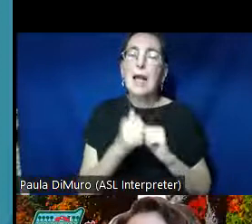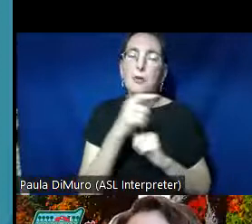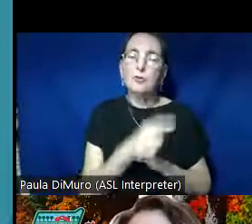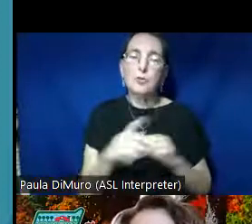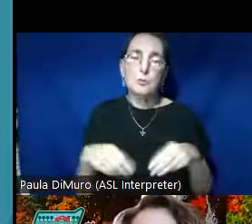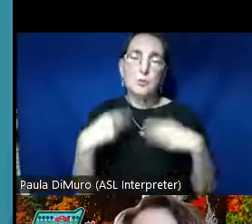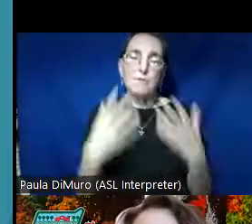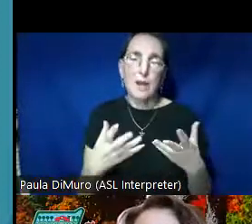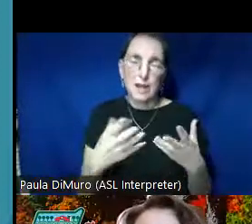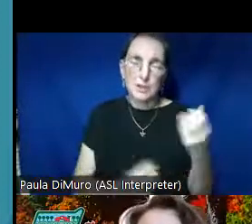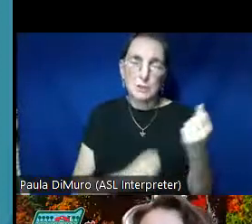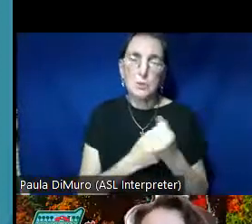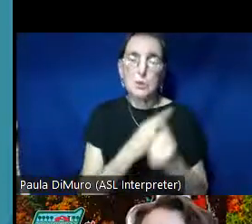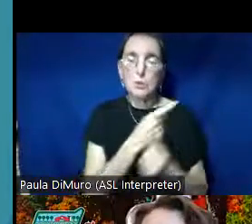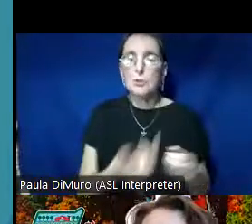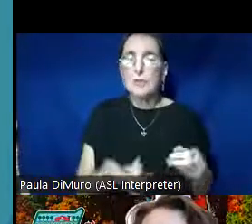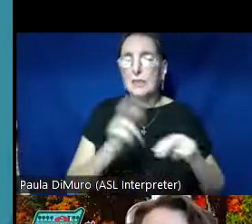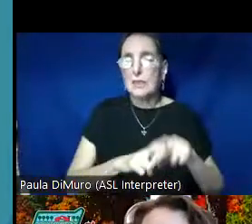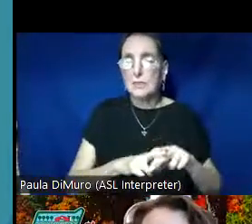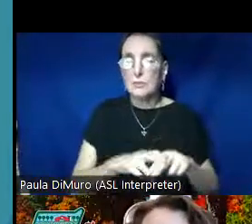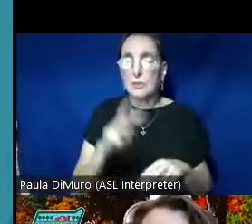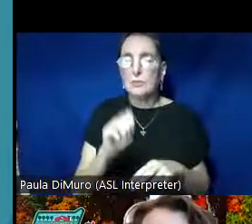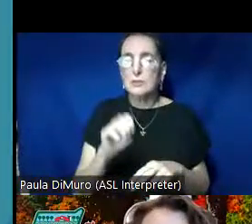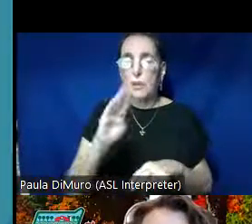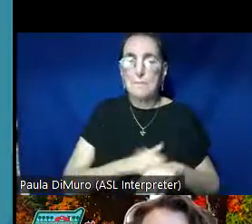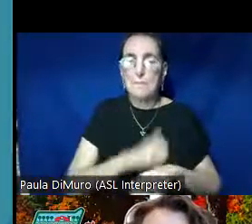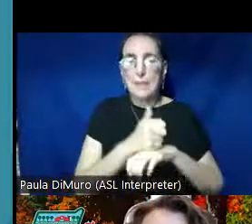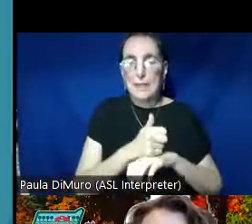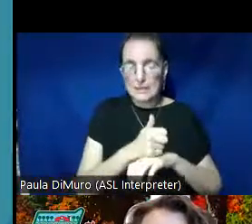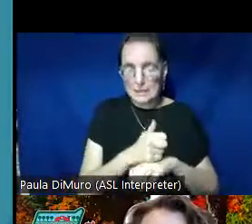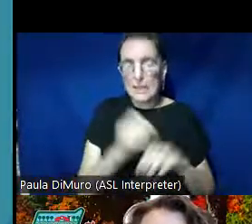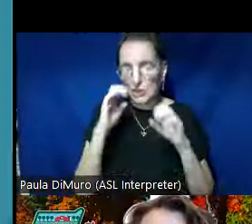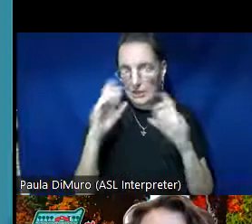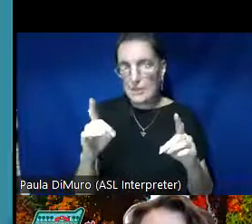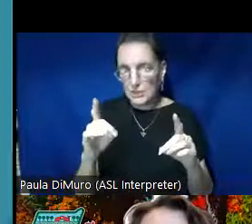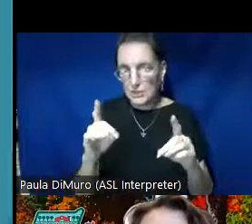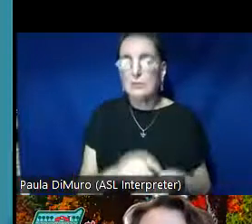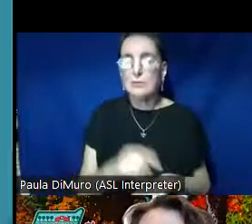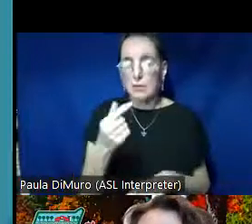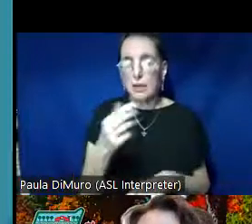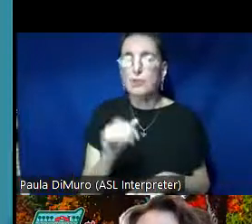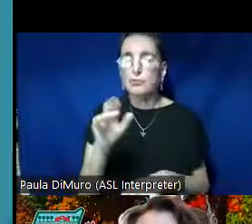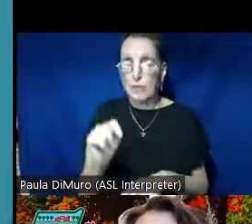consoante webinars e providencia apoio na, baseado na web.